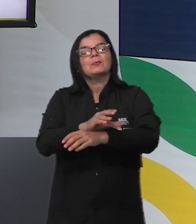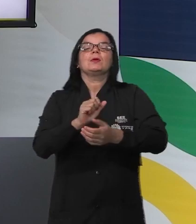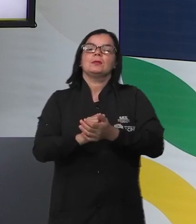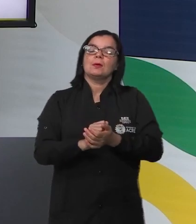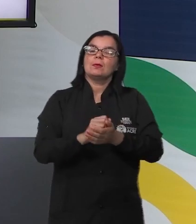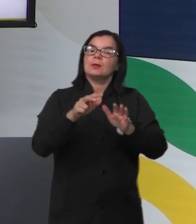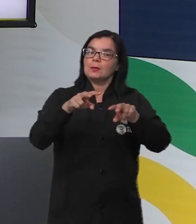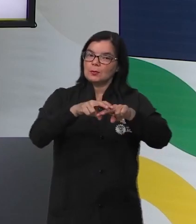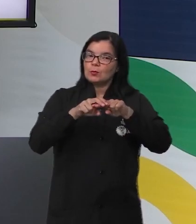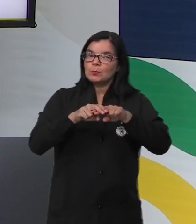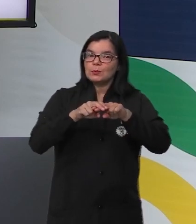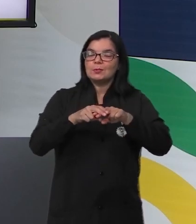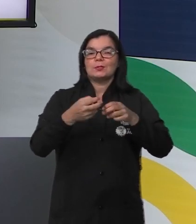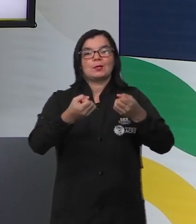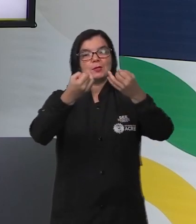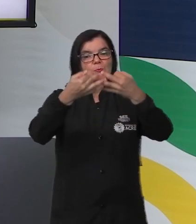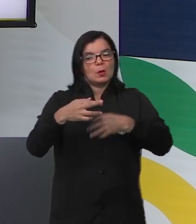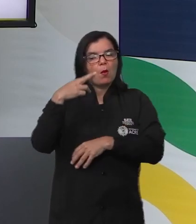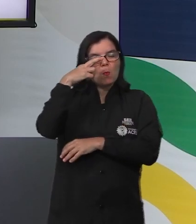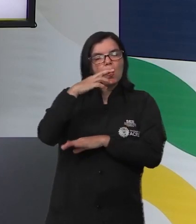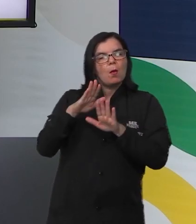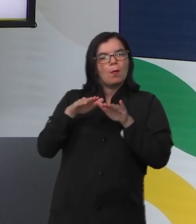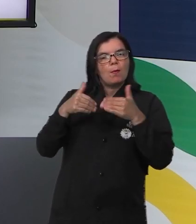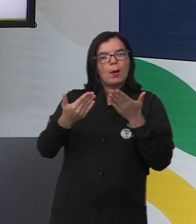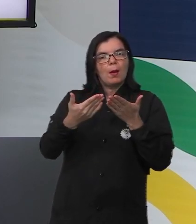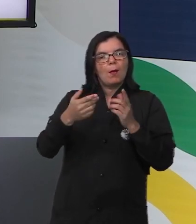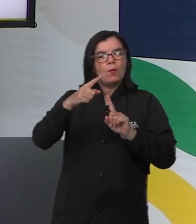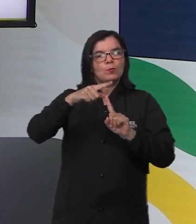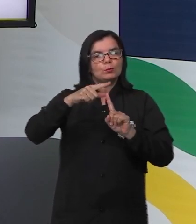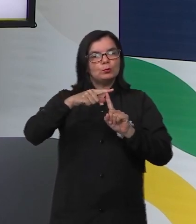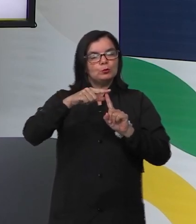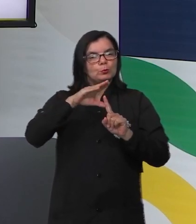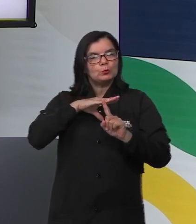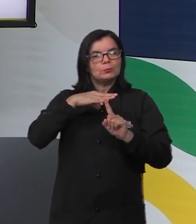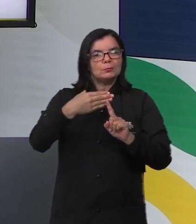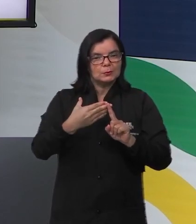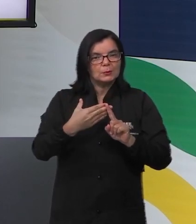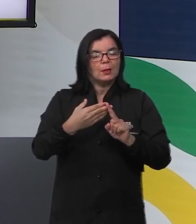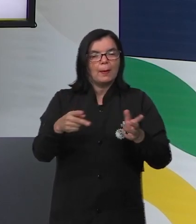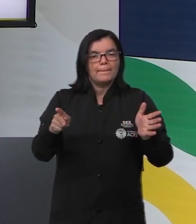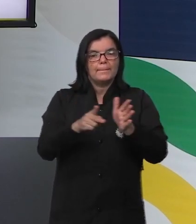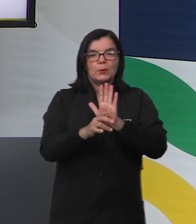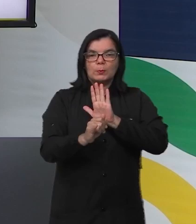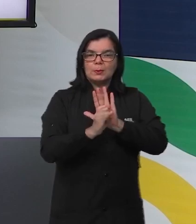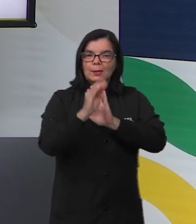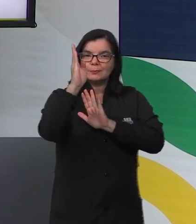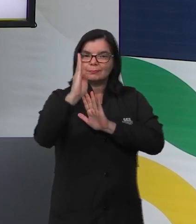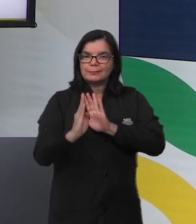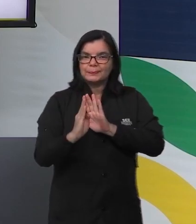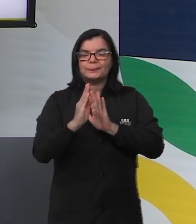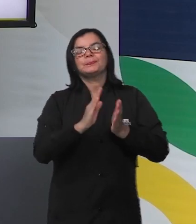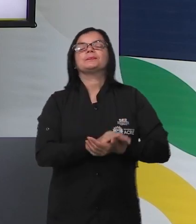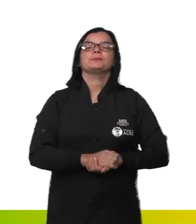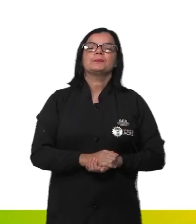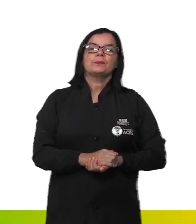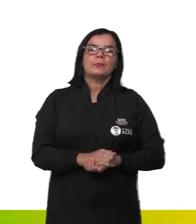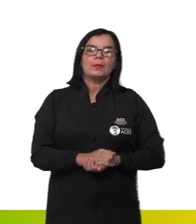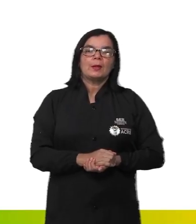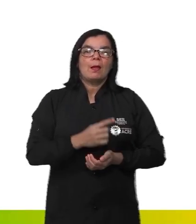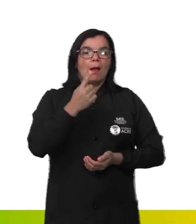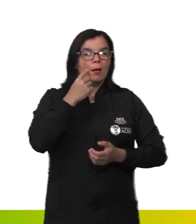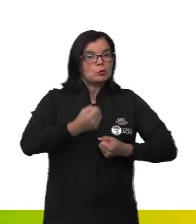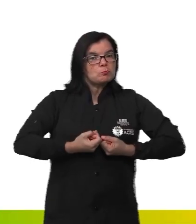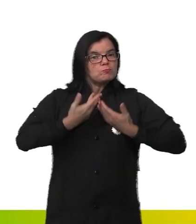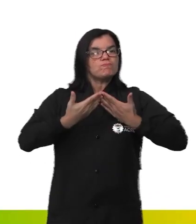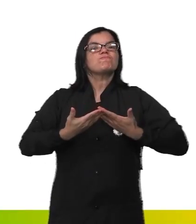nesse sentido que a gente começa a observar quais seriam os tipos de ações que fazem parte da nossa identidade brasileira, tá bom? Vamos lá. As